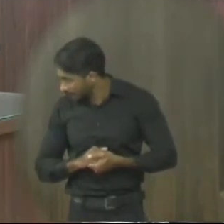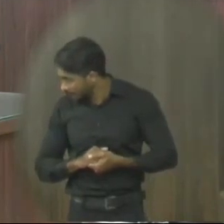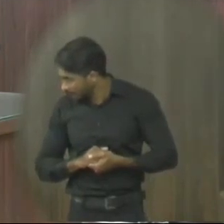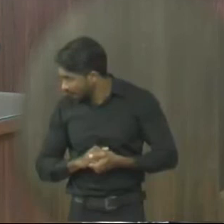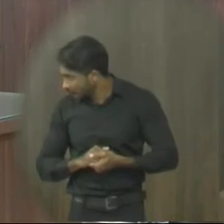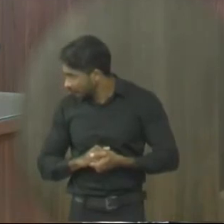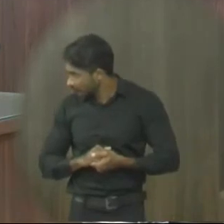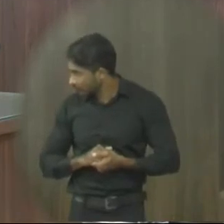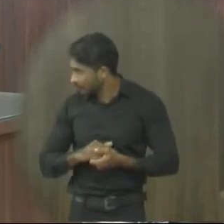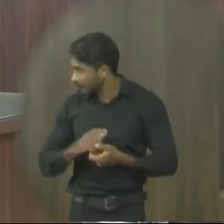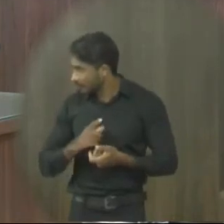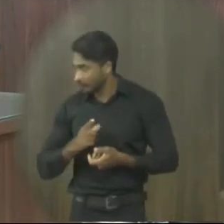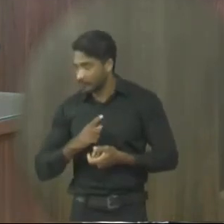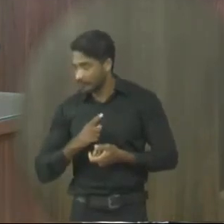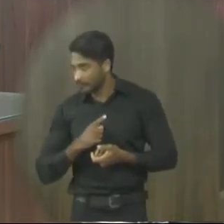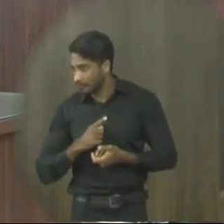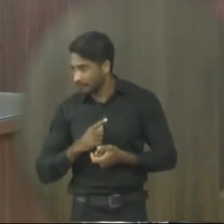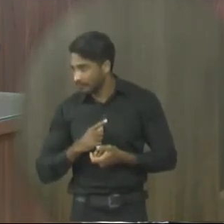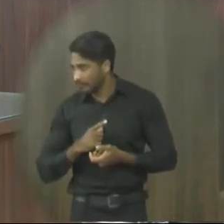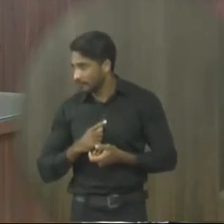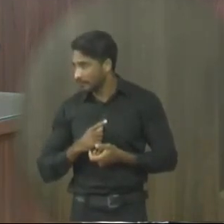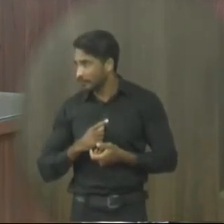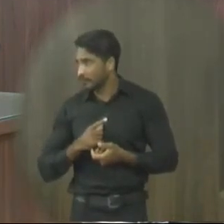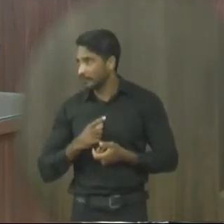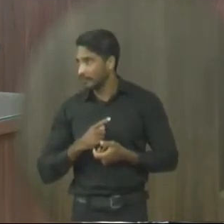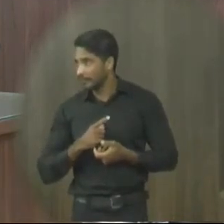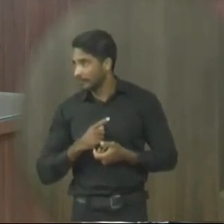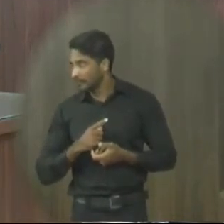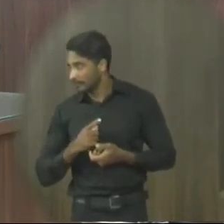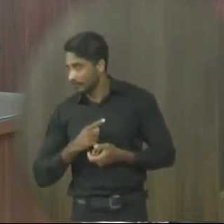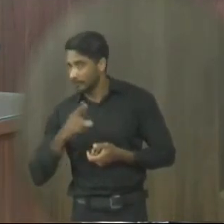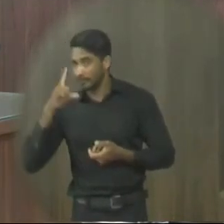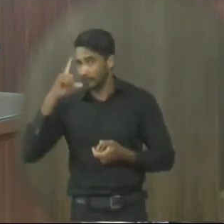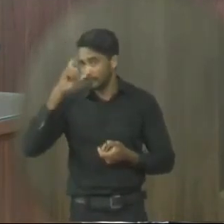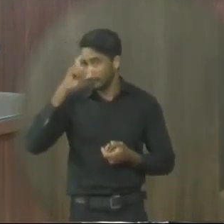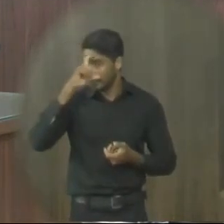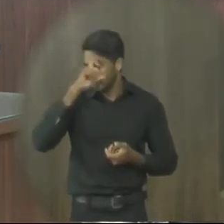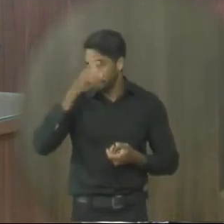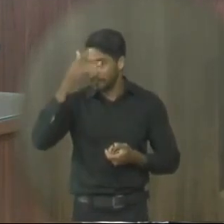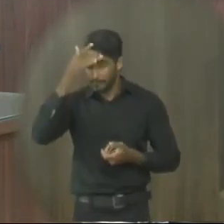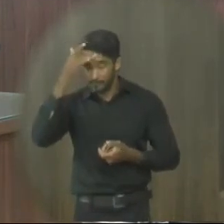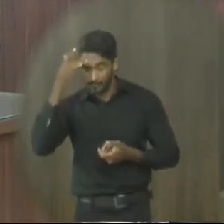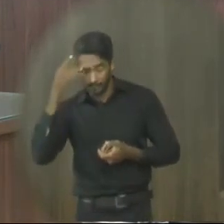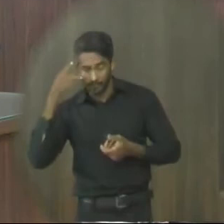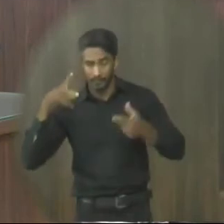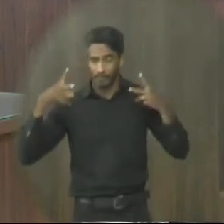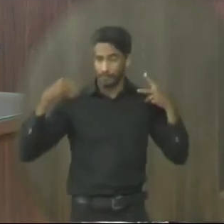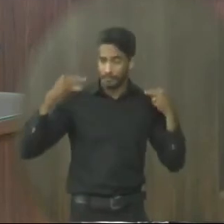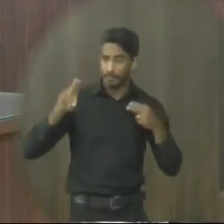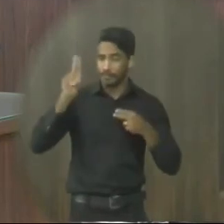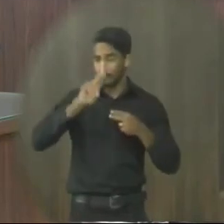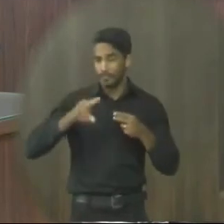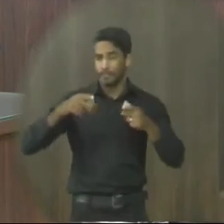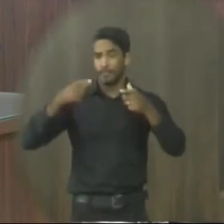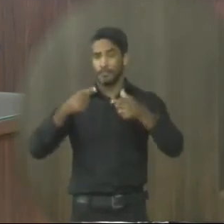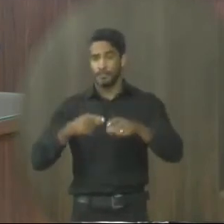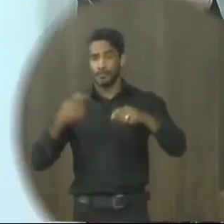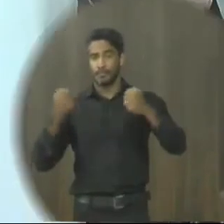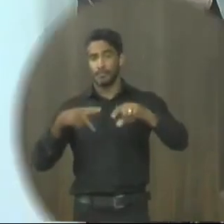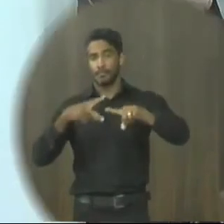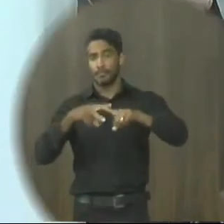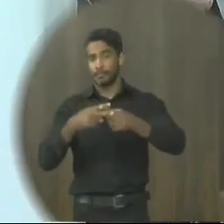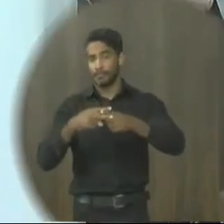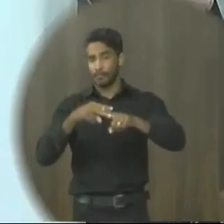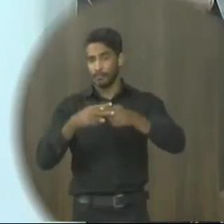trazendo muitas dificuldades para os motoristas. Por isso, solicito que façam as devidas manutenções